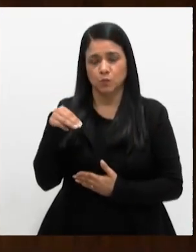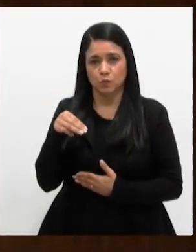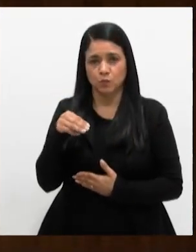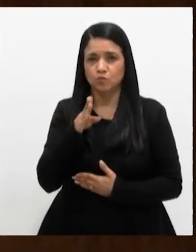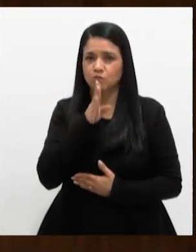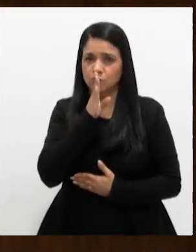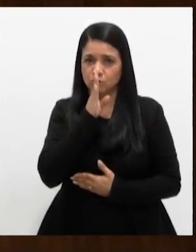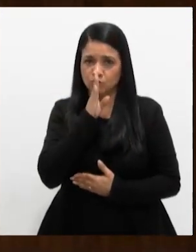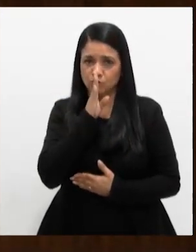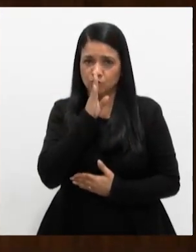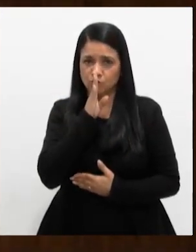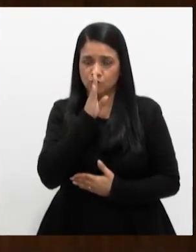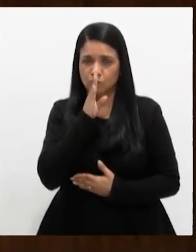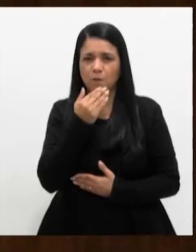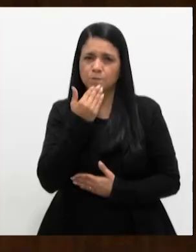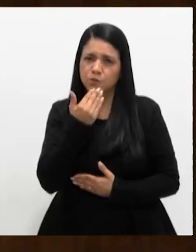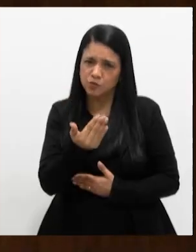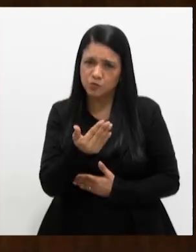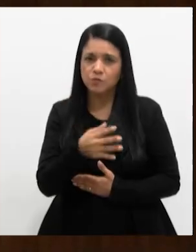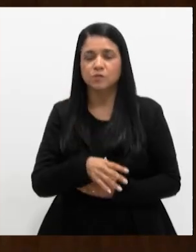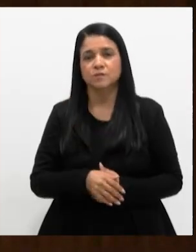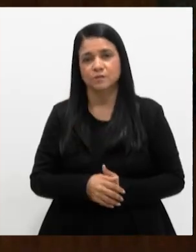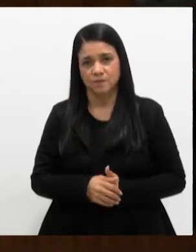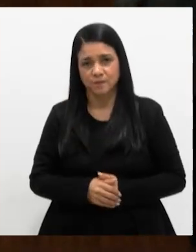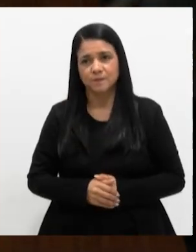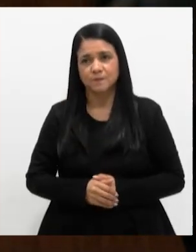senhor presidente.